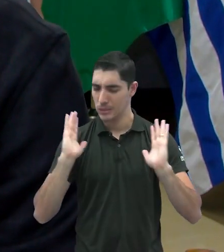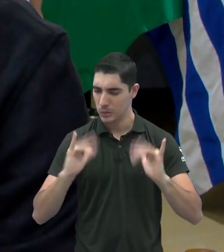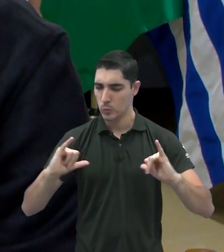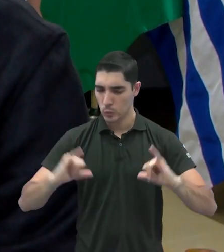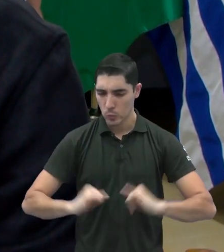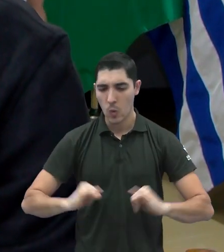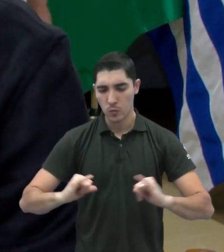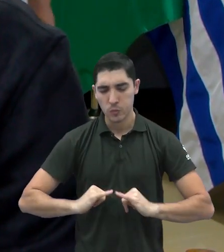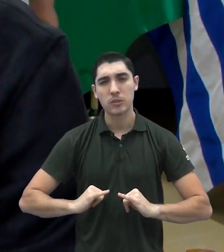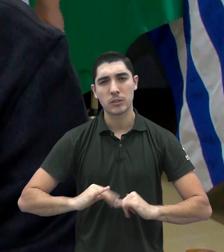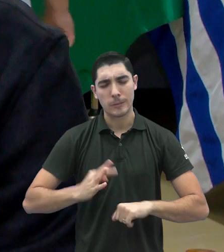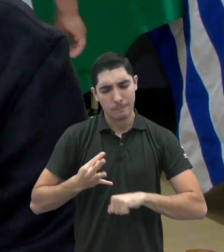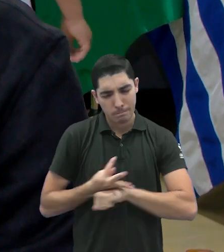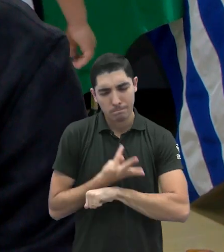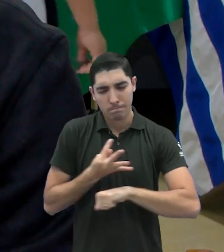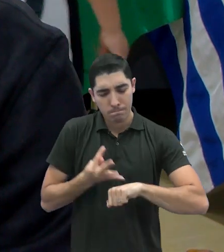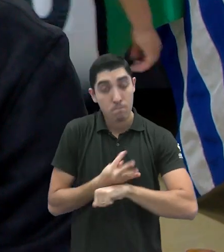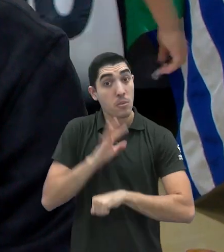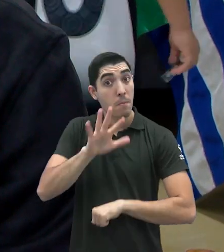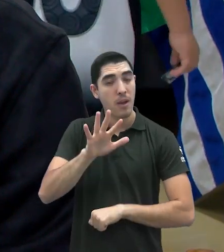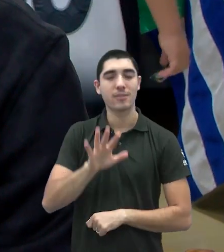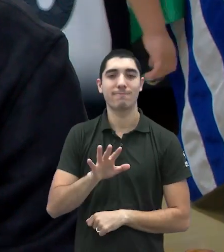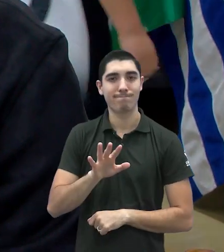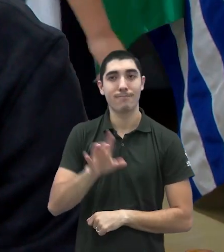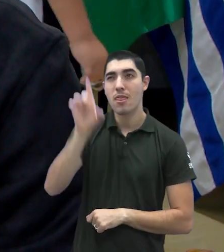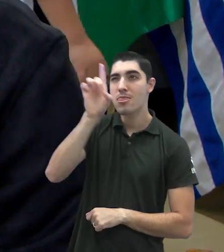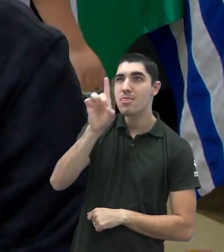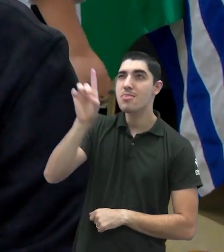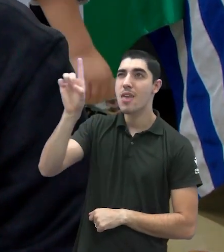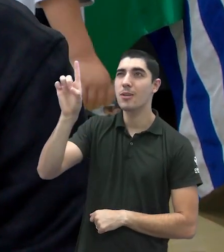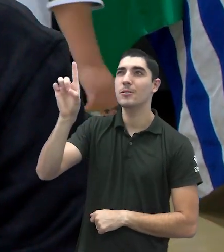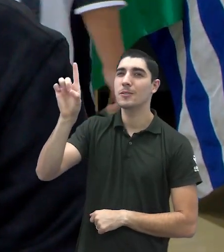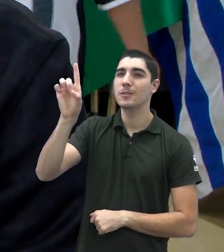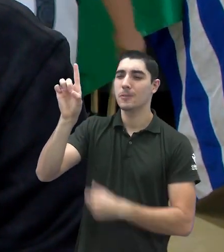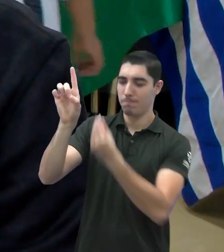grande trajetória, mas eu creio que Deus